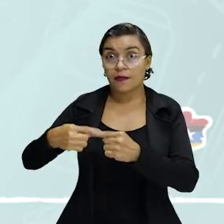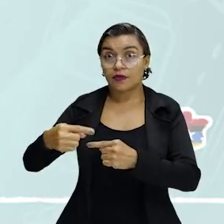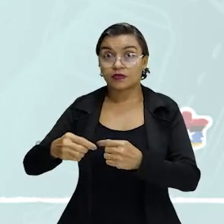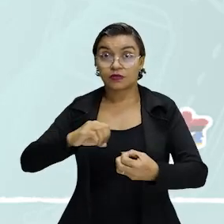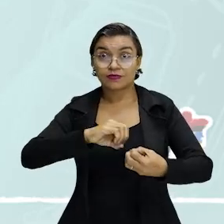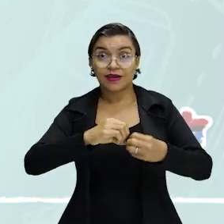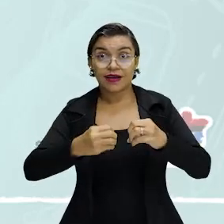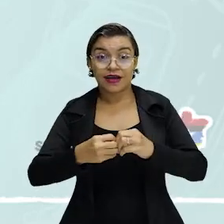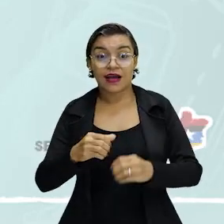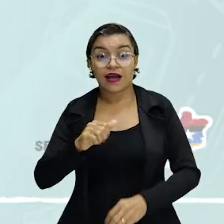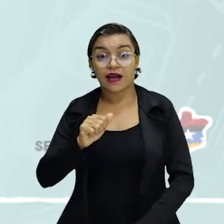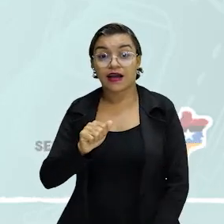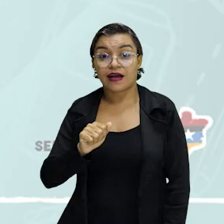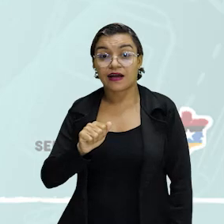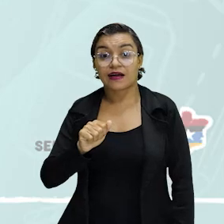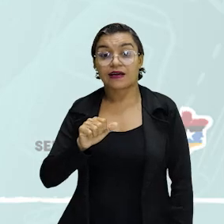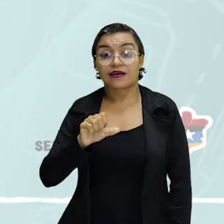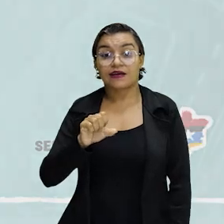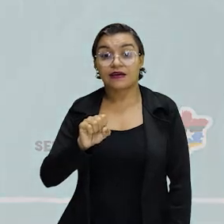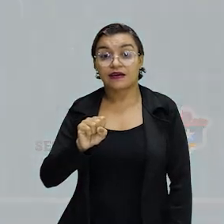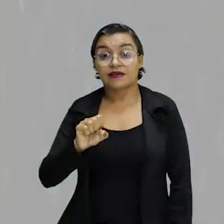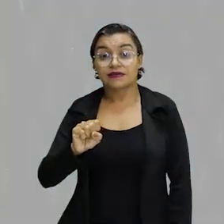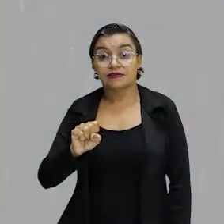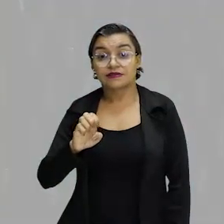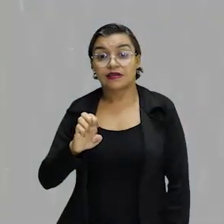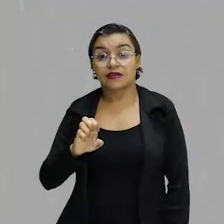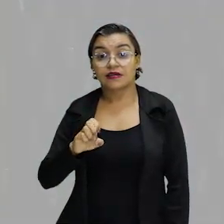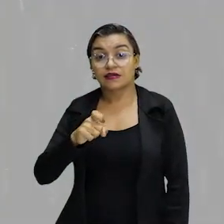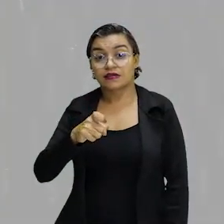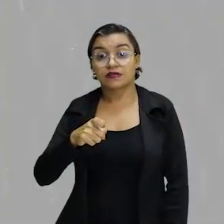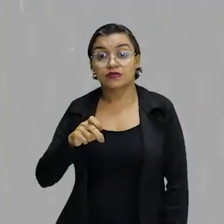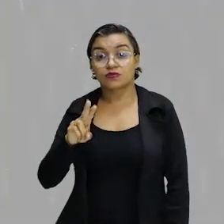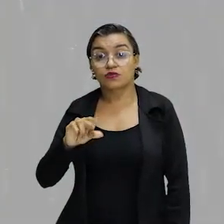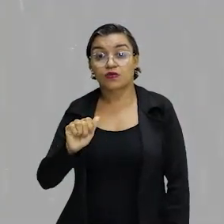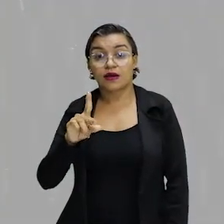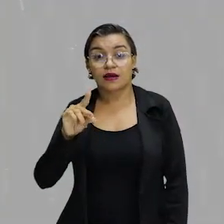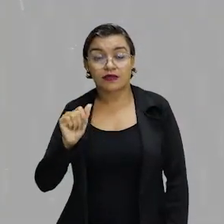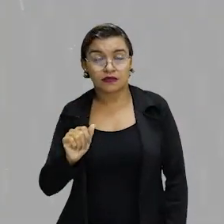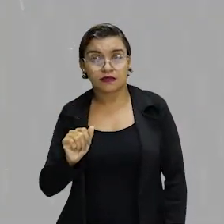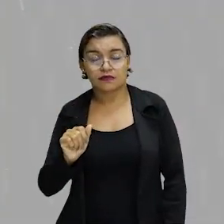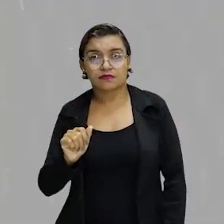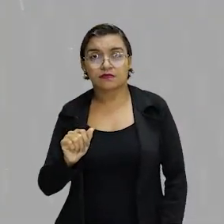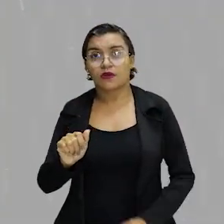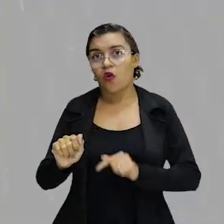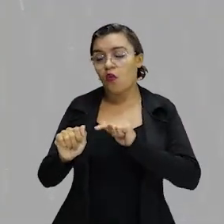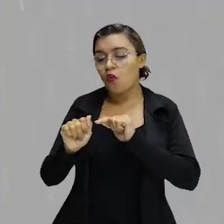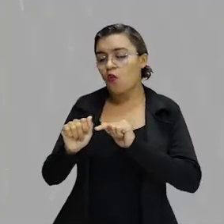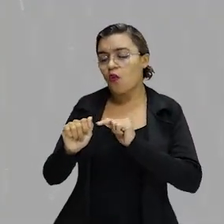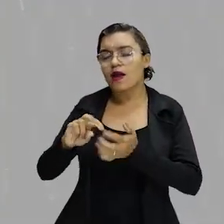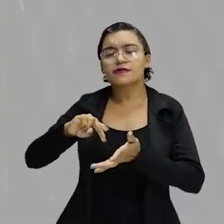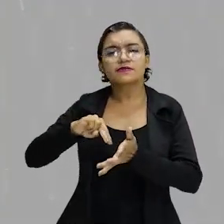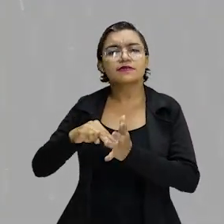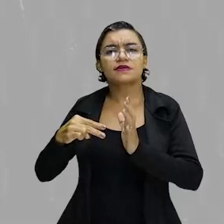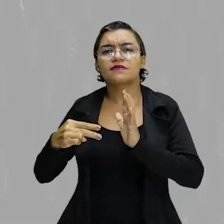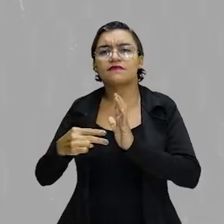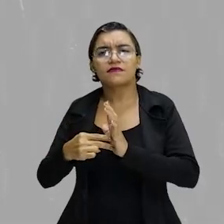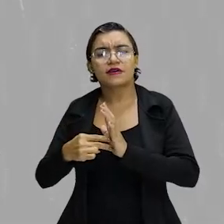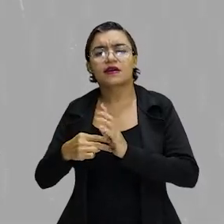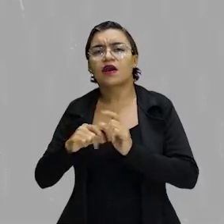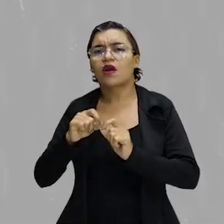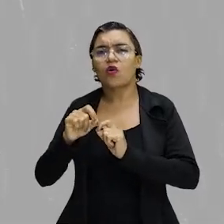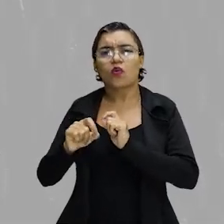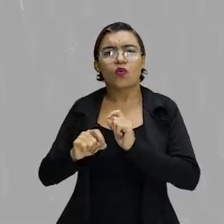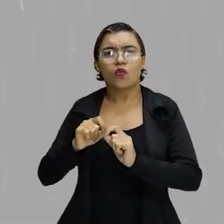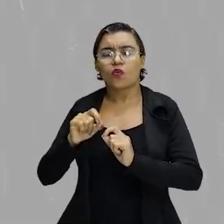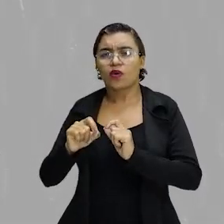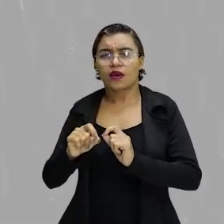Esse A sempre tem como sentido de negação. Não está havendo sexo, ou seja, não está havendo